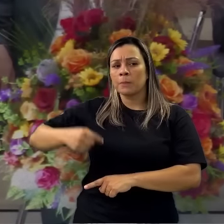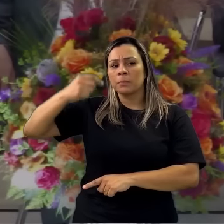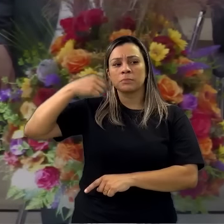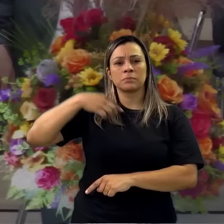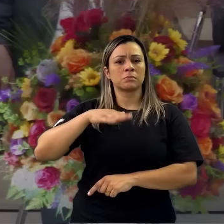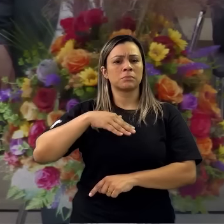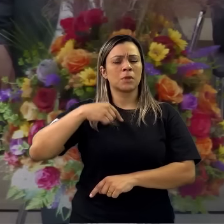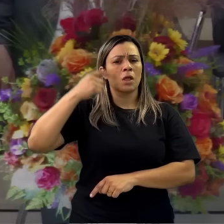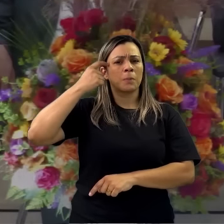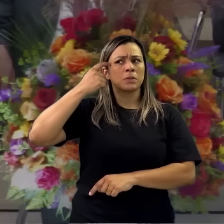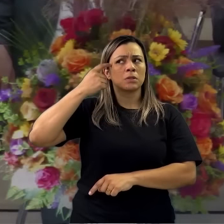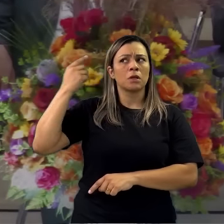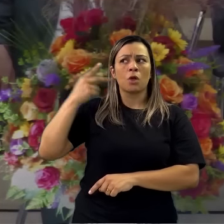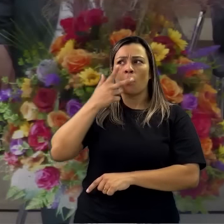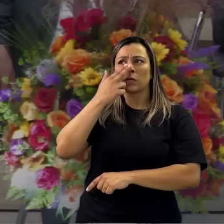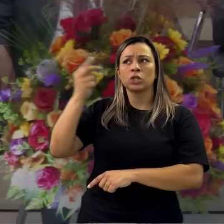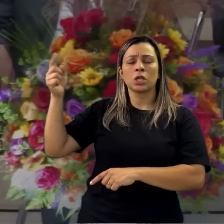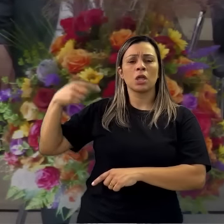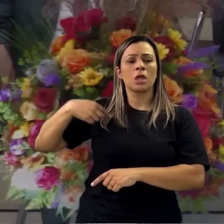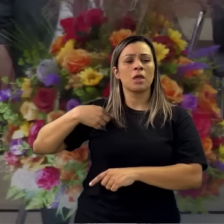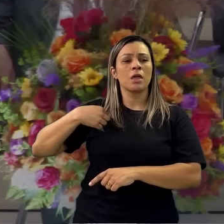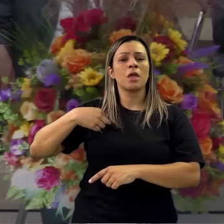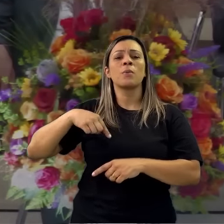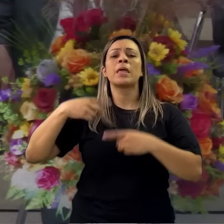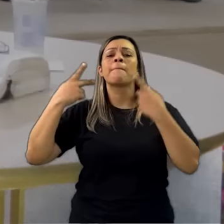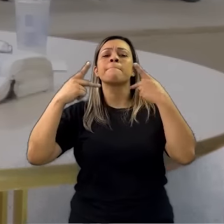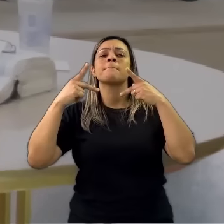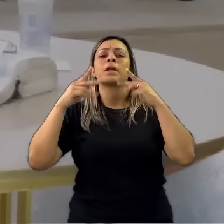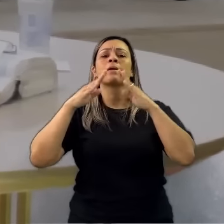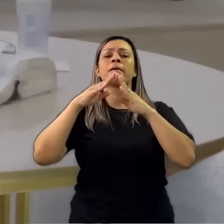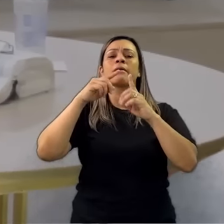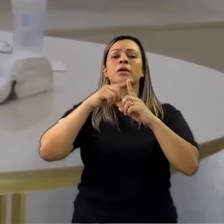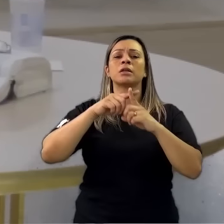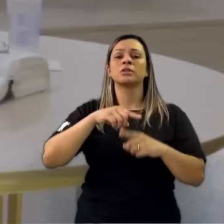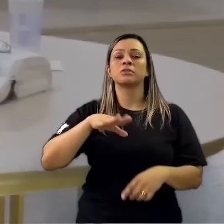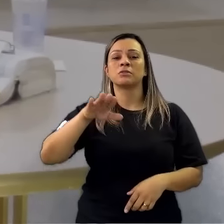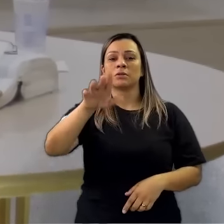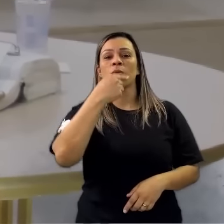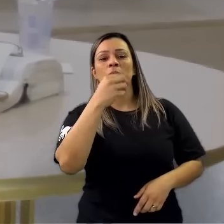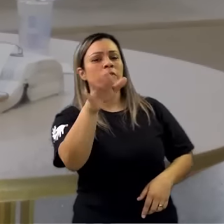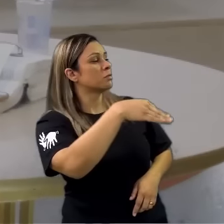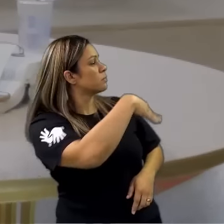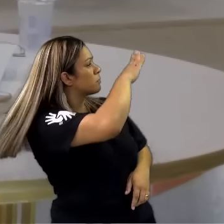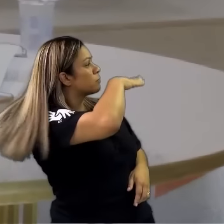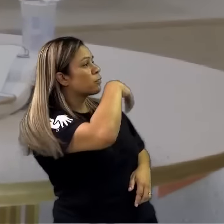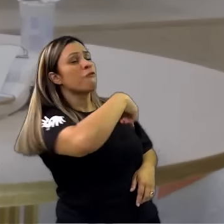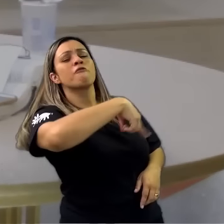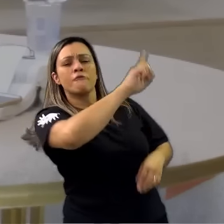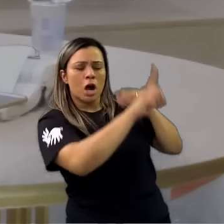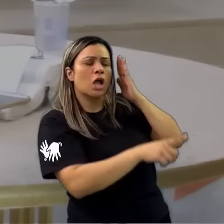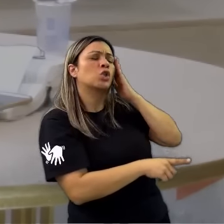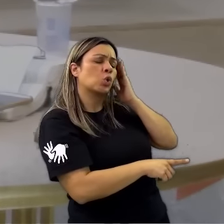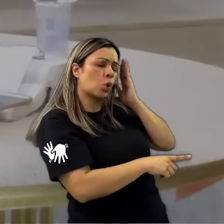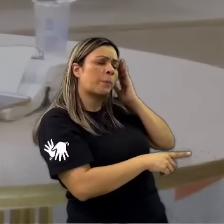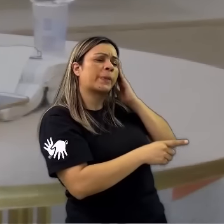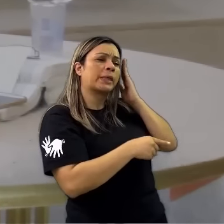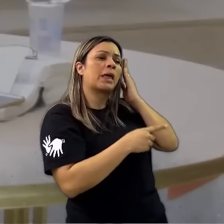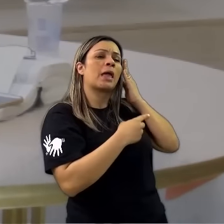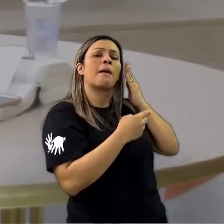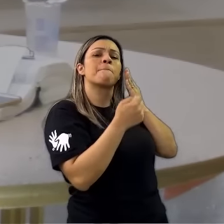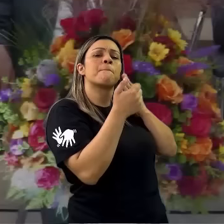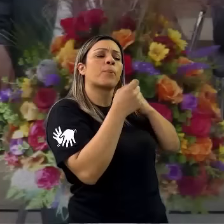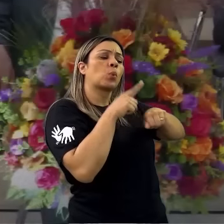numa distância daqui na cama Ele olhou para mim e falou vai dormir que daqui a pouco você tem que viajar olha o que ele disse e não se preocupa Deus já te usou para fazer a grande